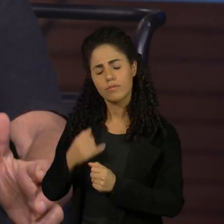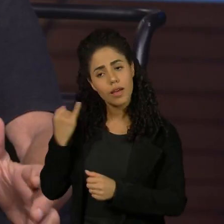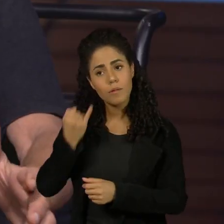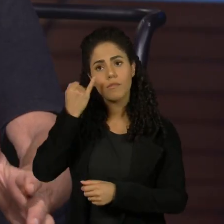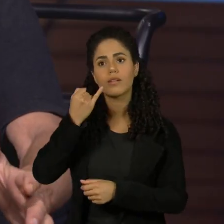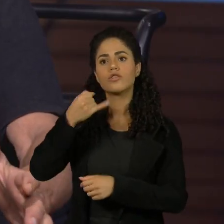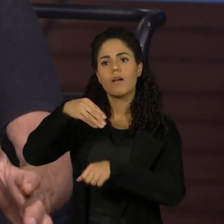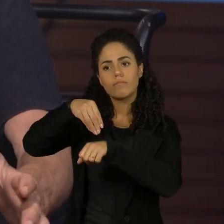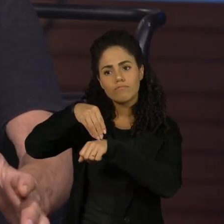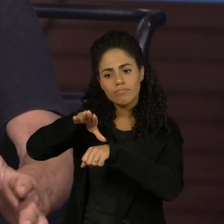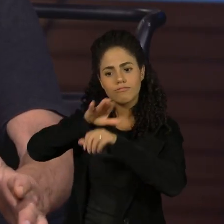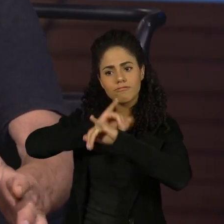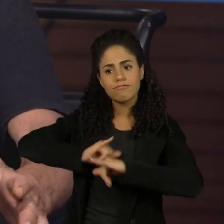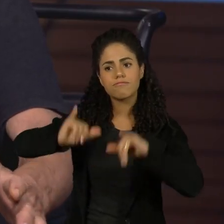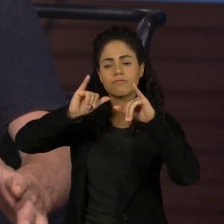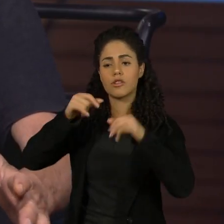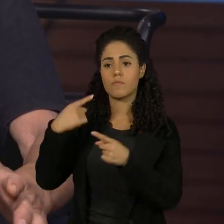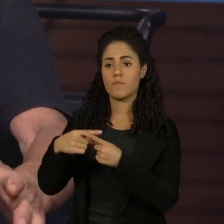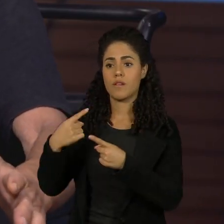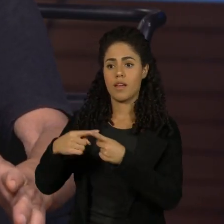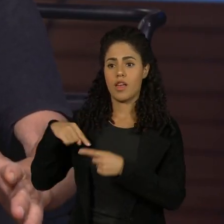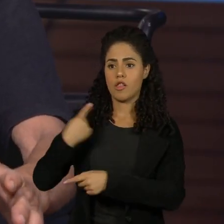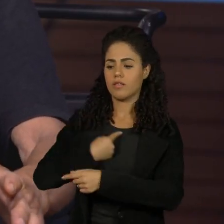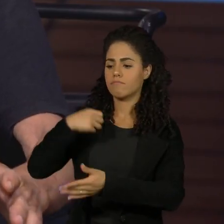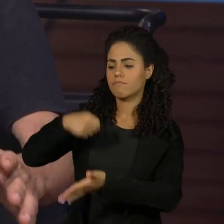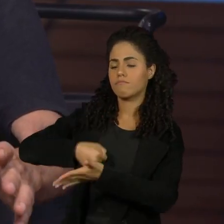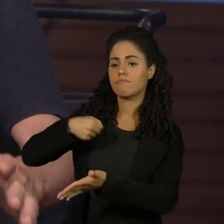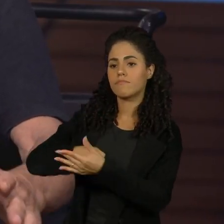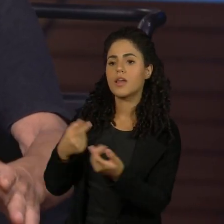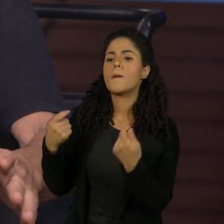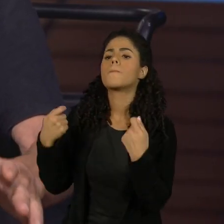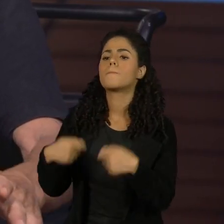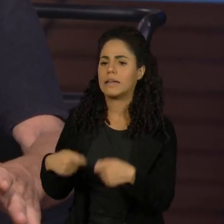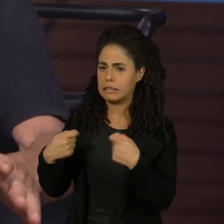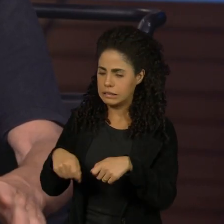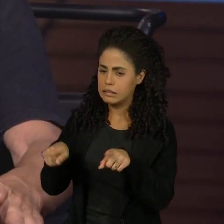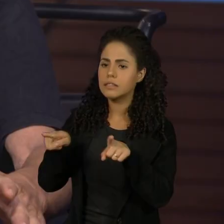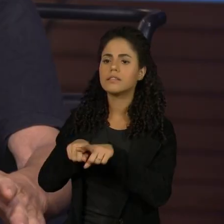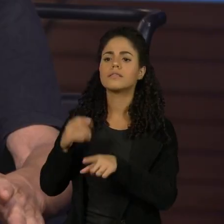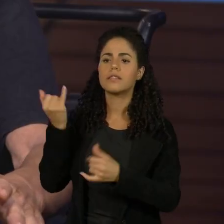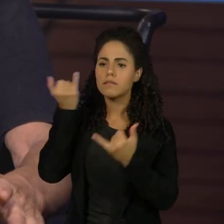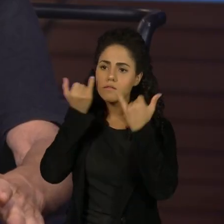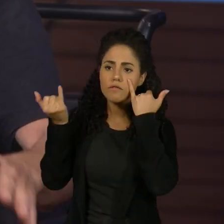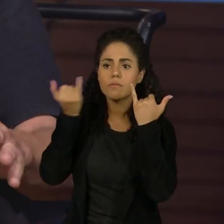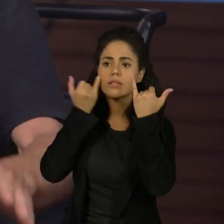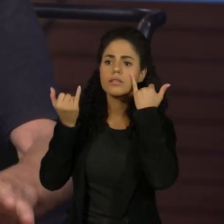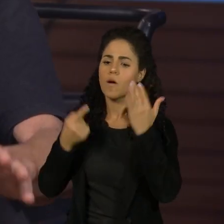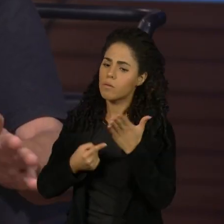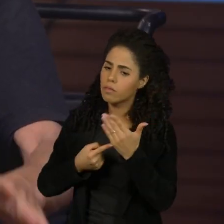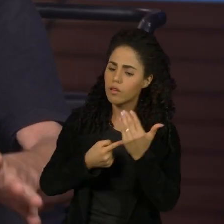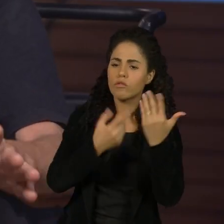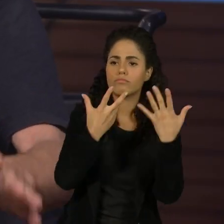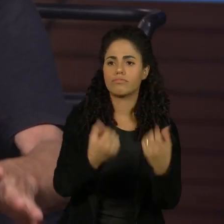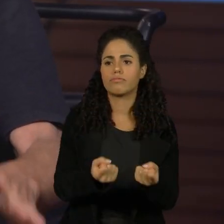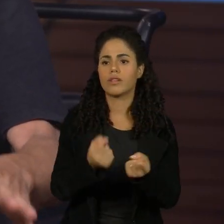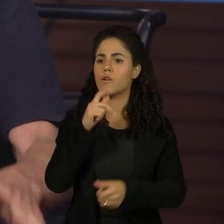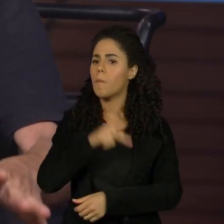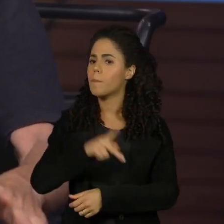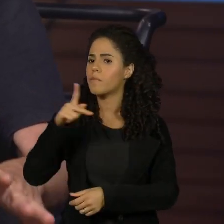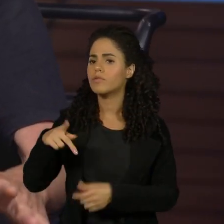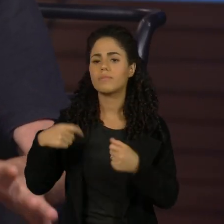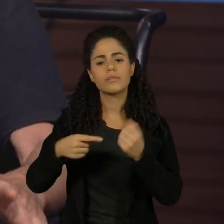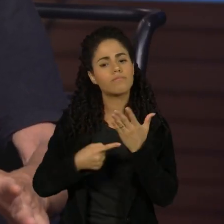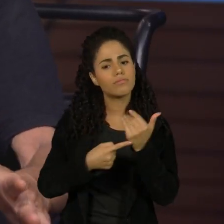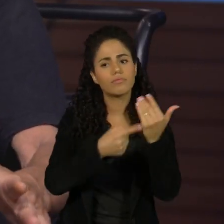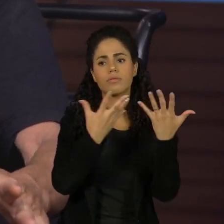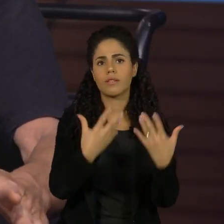faz muito tempo no ativismo, é que tem que se apropriar das novas ferramentas. É que nem professor tem que se apropriar das novas